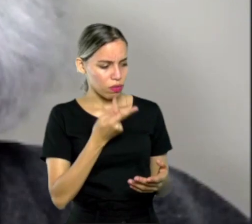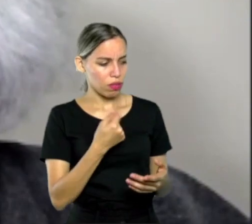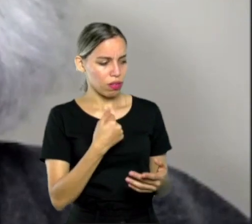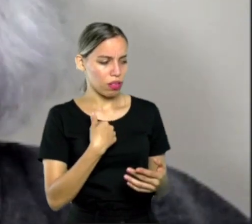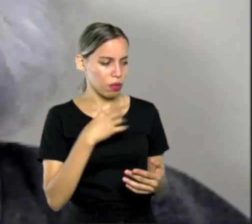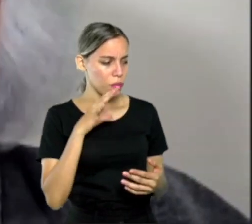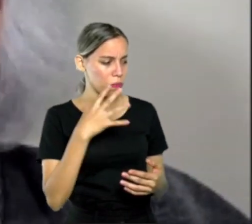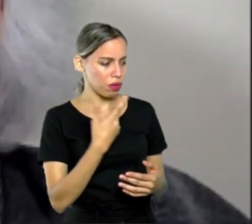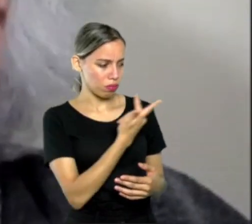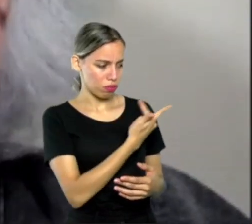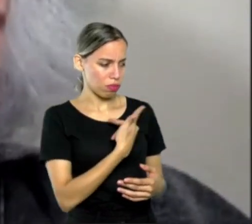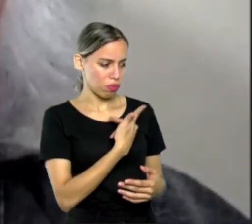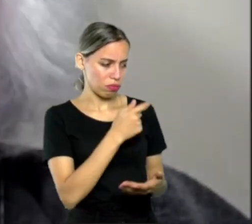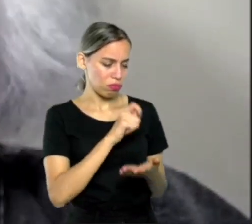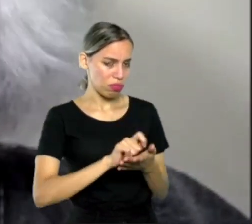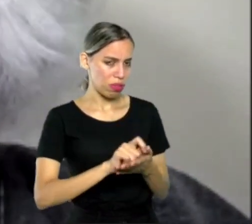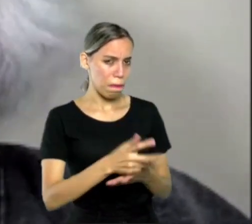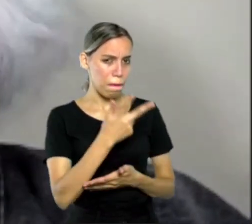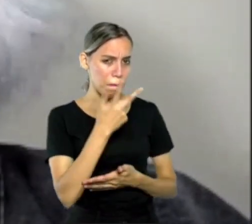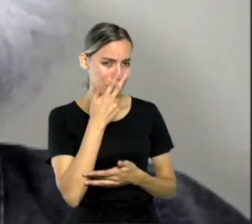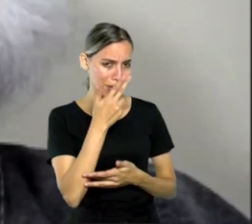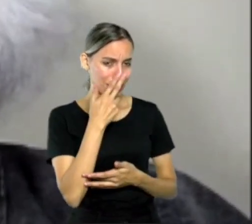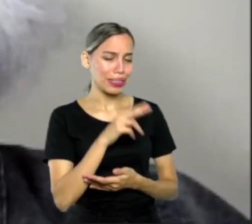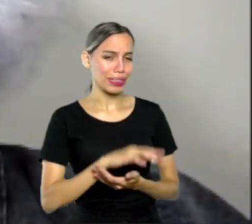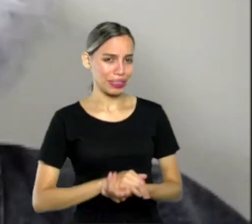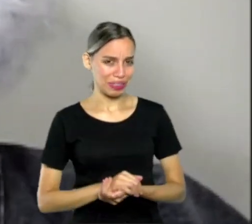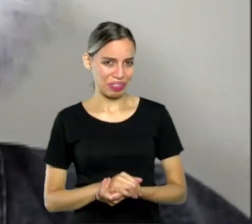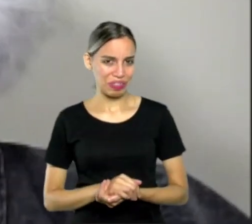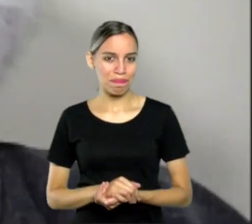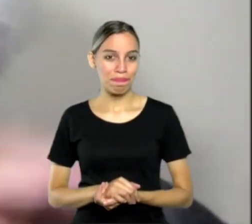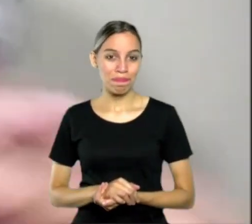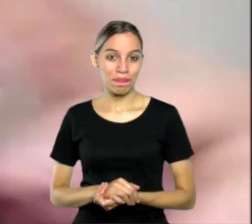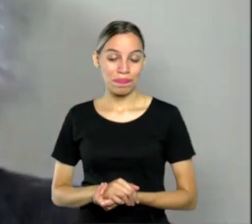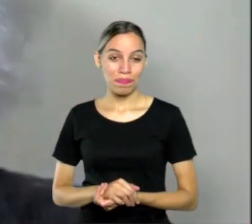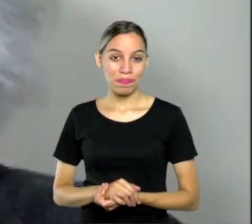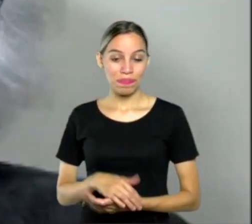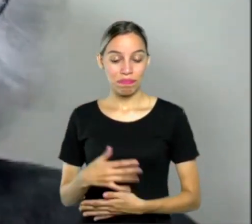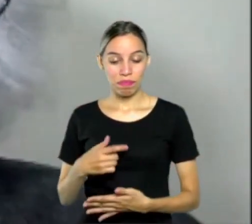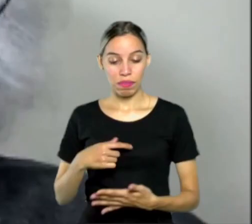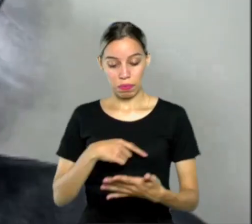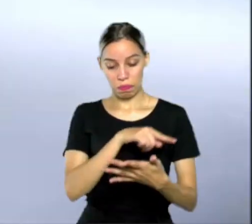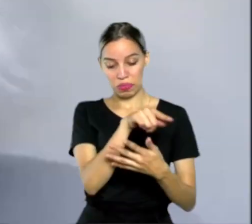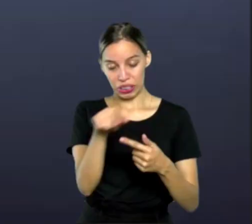né? E são autoras e autores, assim, muito